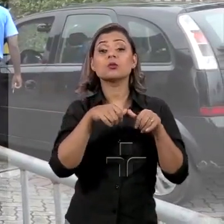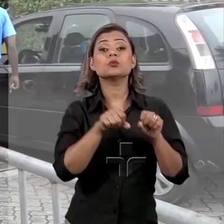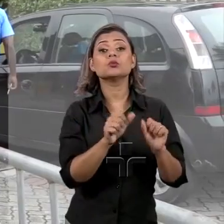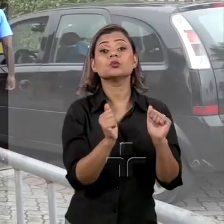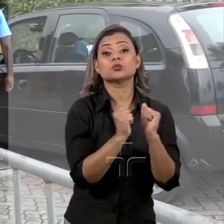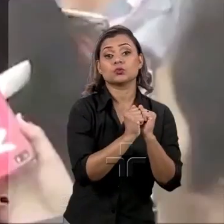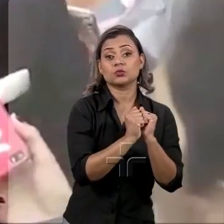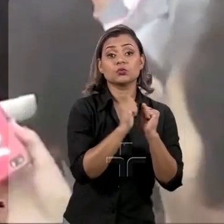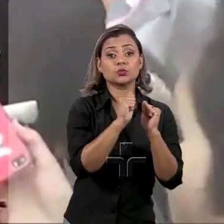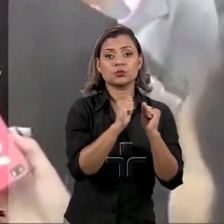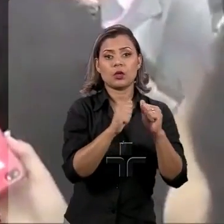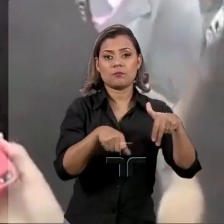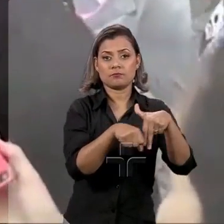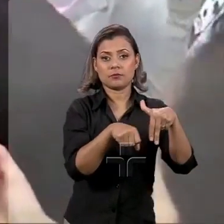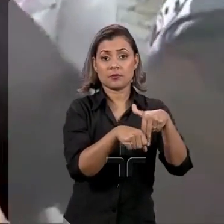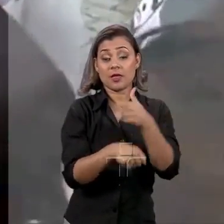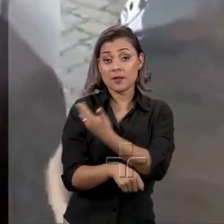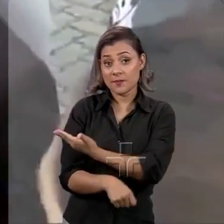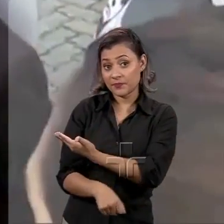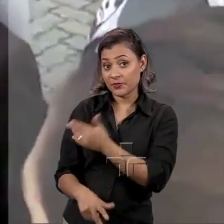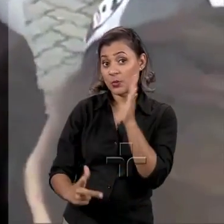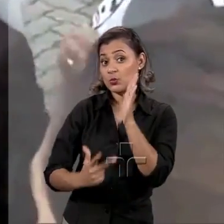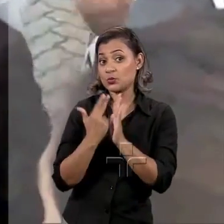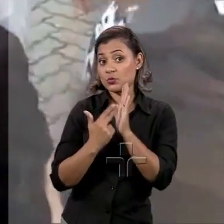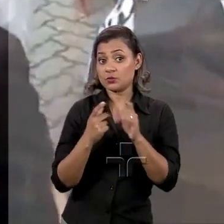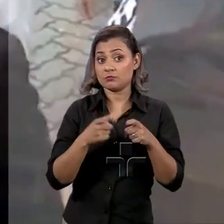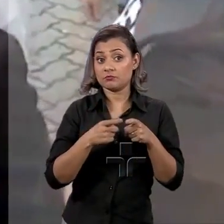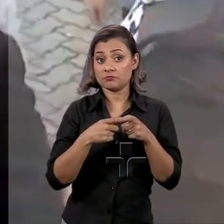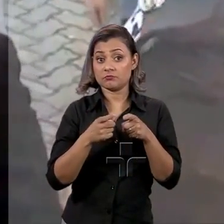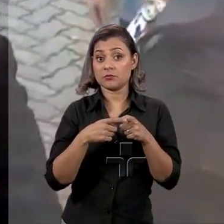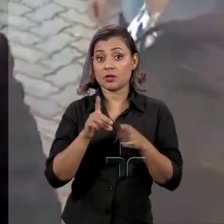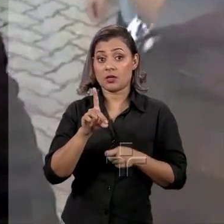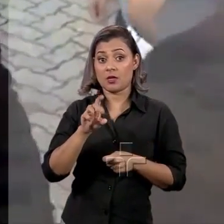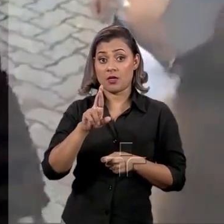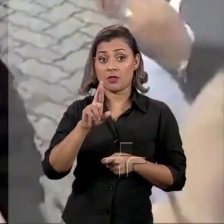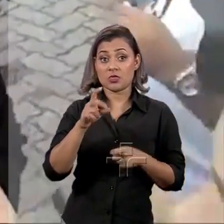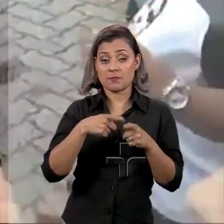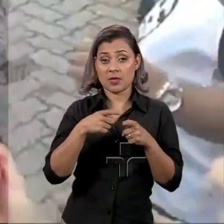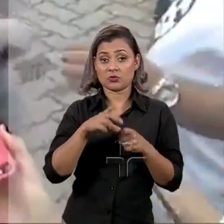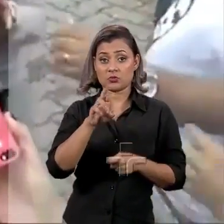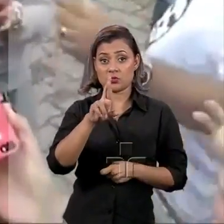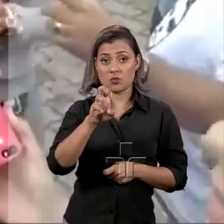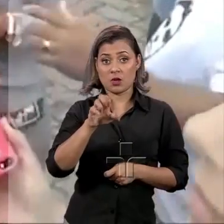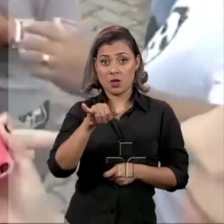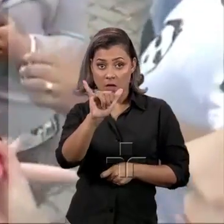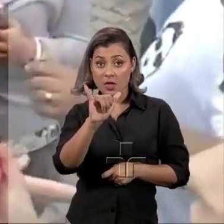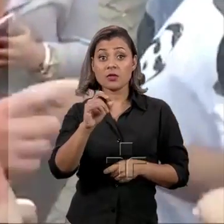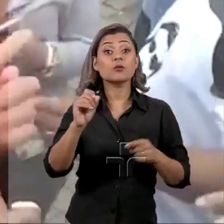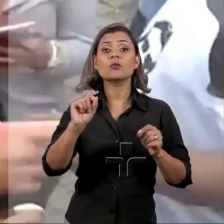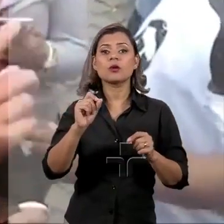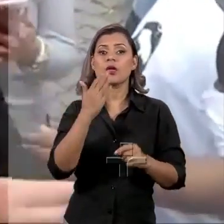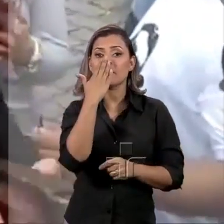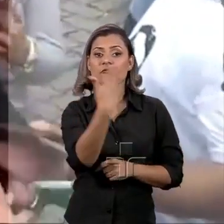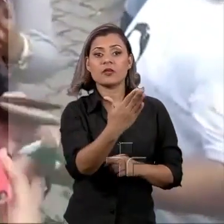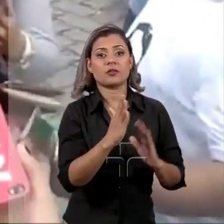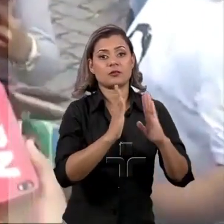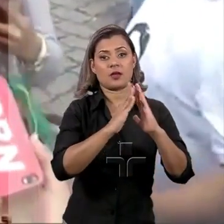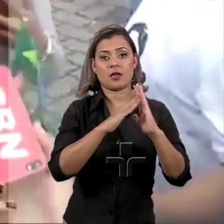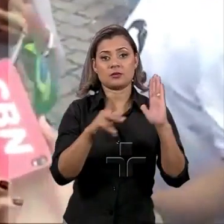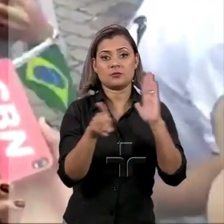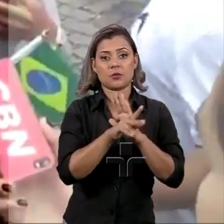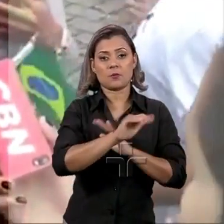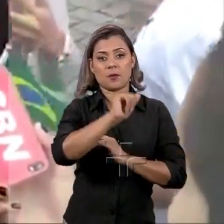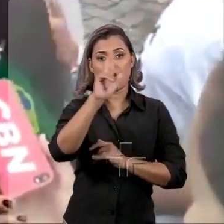os diplomatas, o cirurgião plástico e apresentador Dr. Ray chegou de surpresa à porta do condomínio de Bolsonaro, na Barra